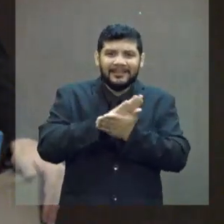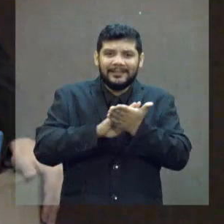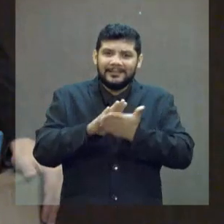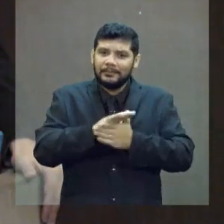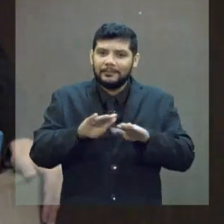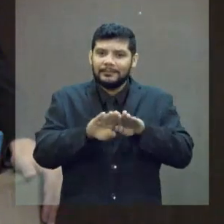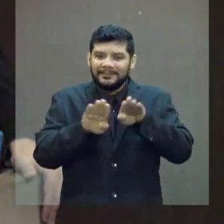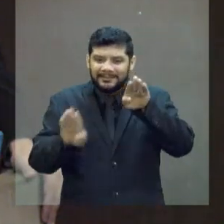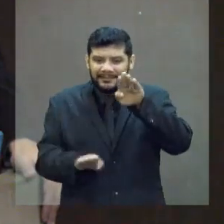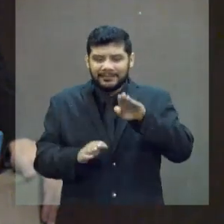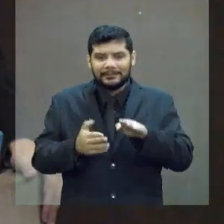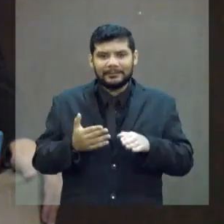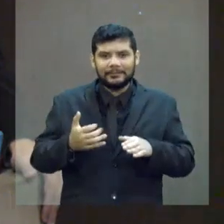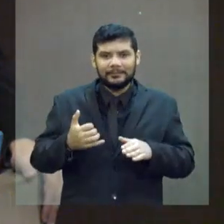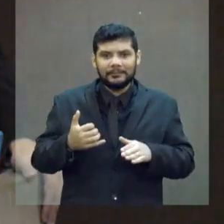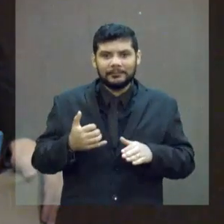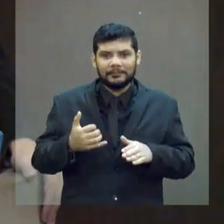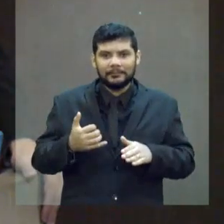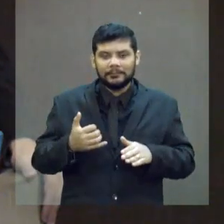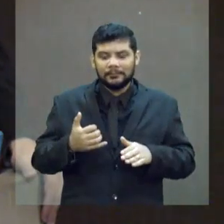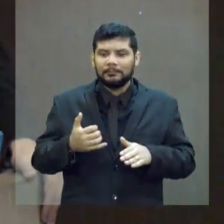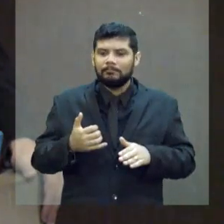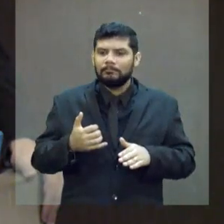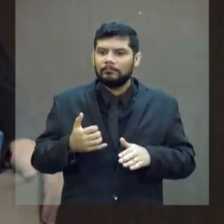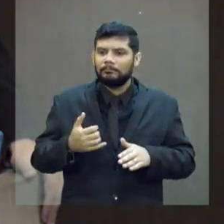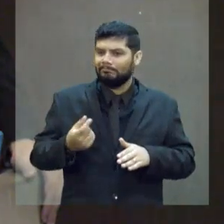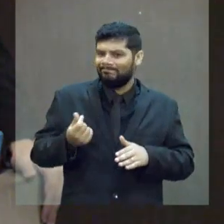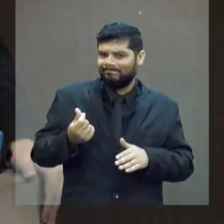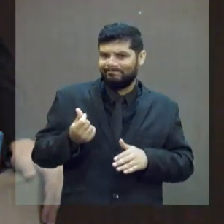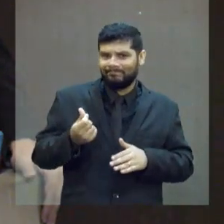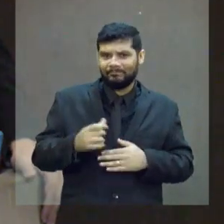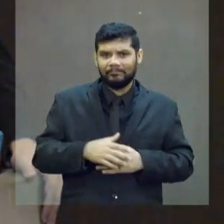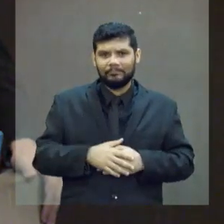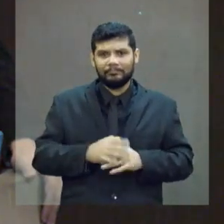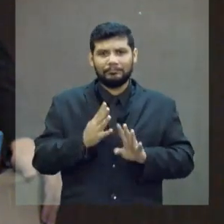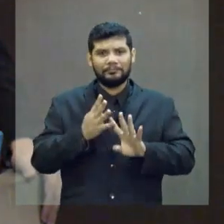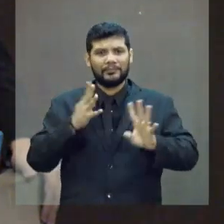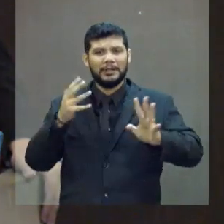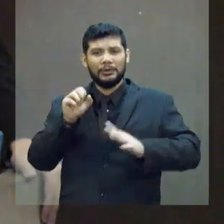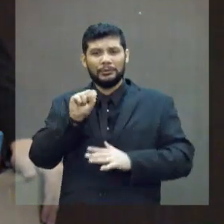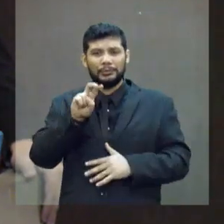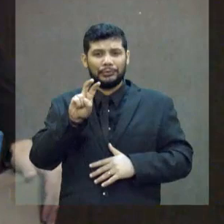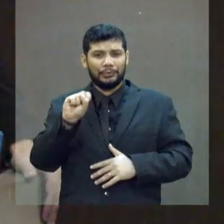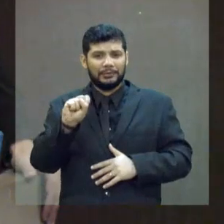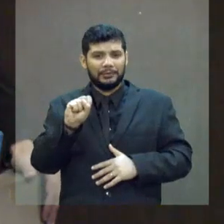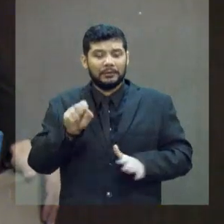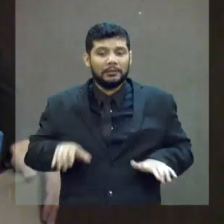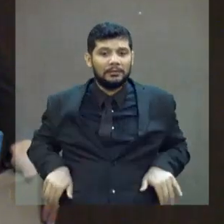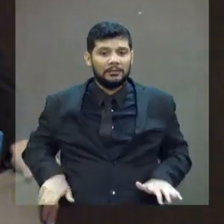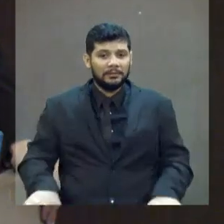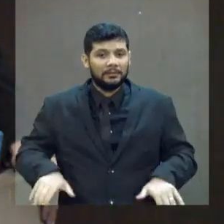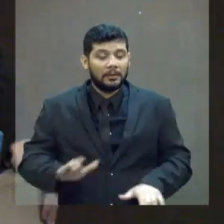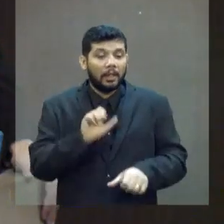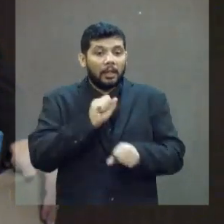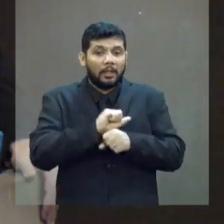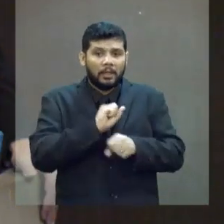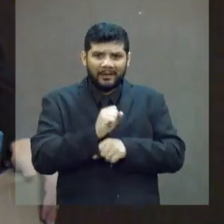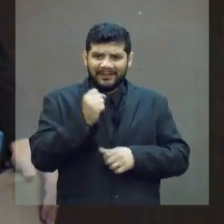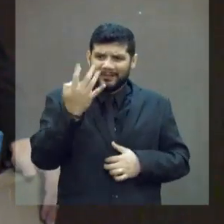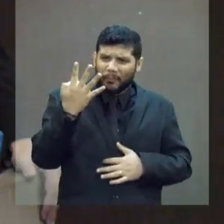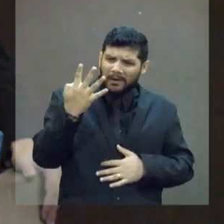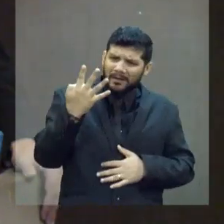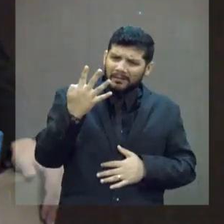renda, conseguir uma cadeira de rodas, é de 4 anos. É de 4 anos.